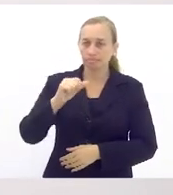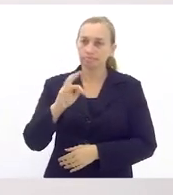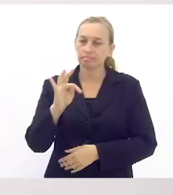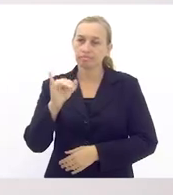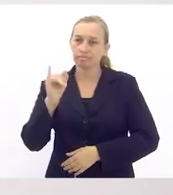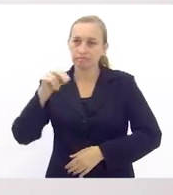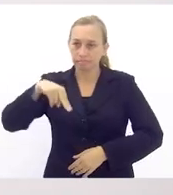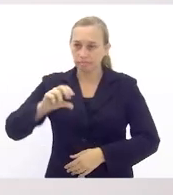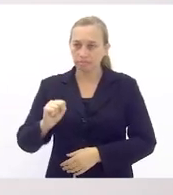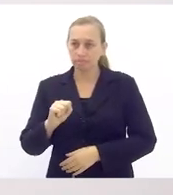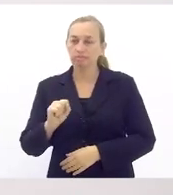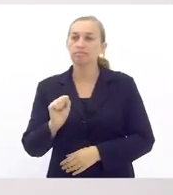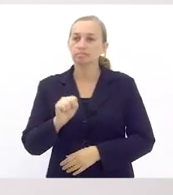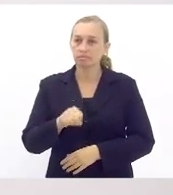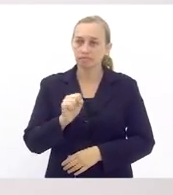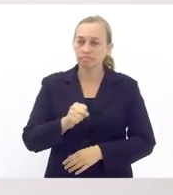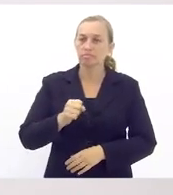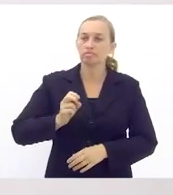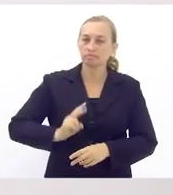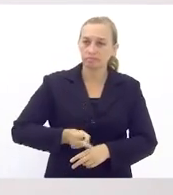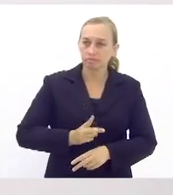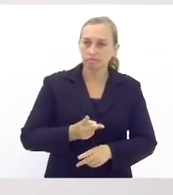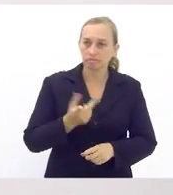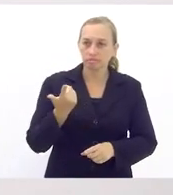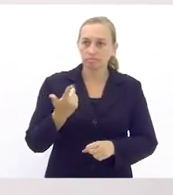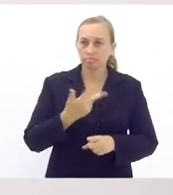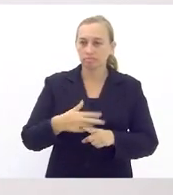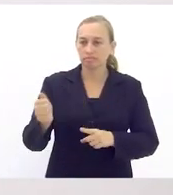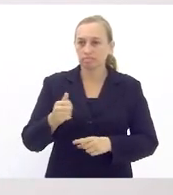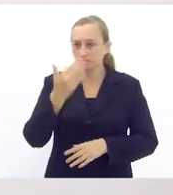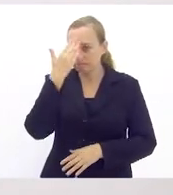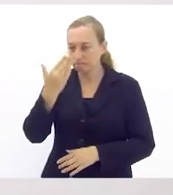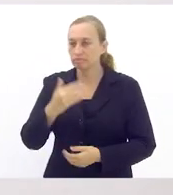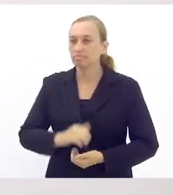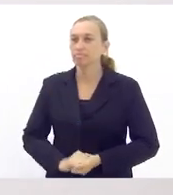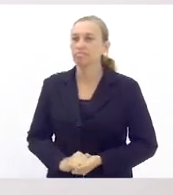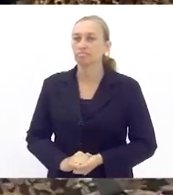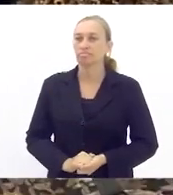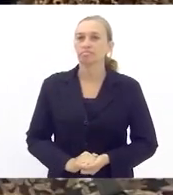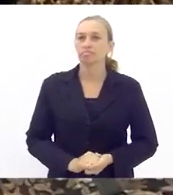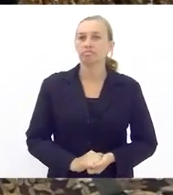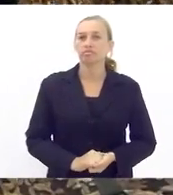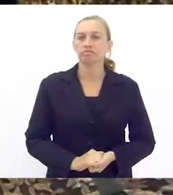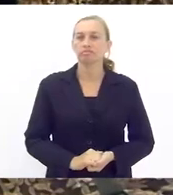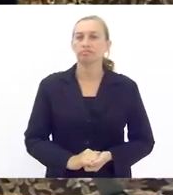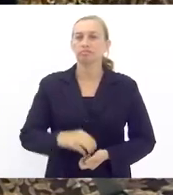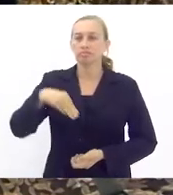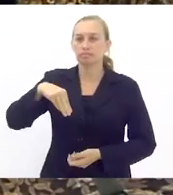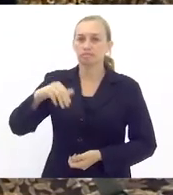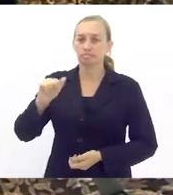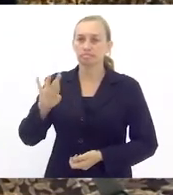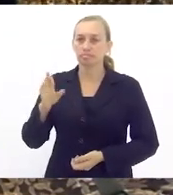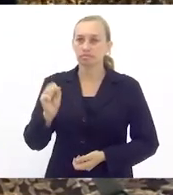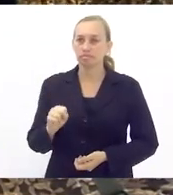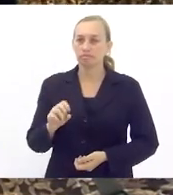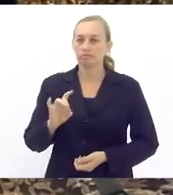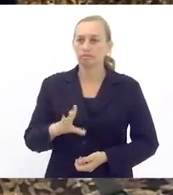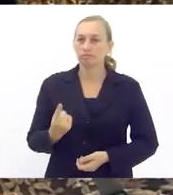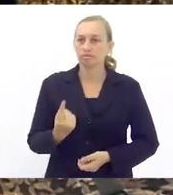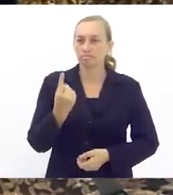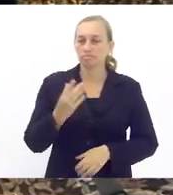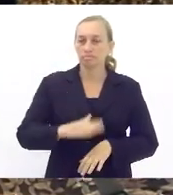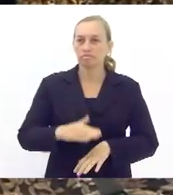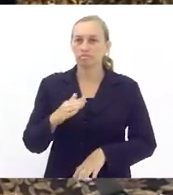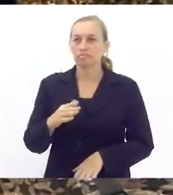não vai cair porque nós sim iremos resistir é isso muito obrigado o próximo inscrito Marcos da une só tem mais uma pessoa